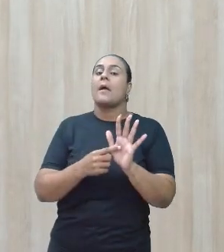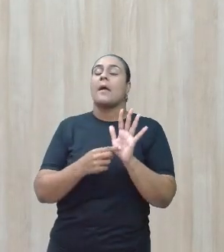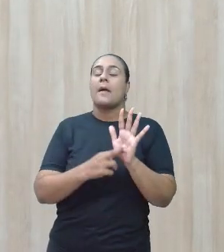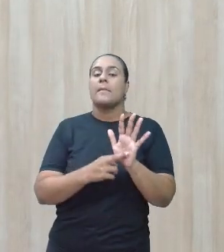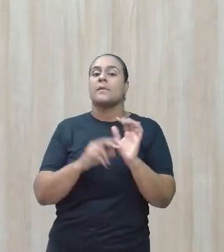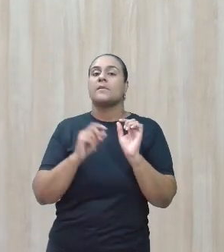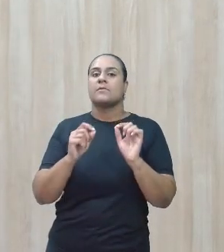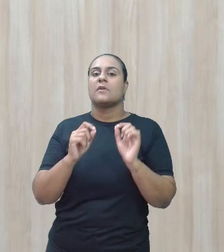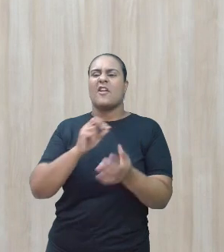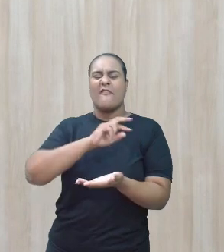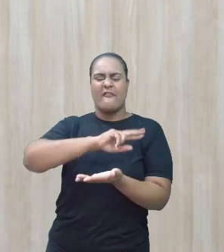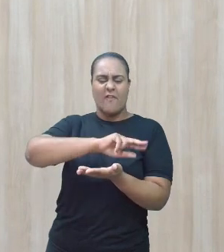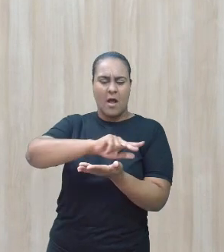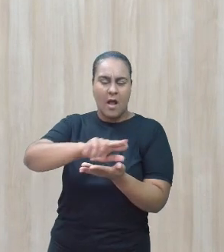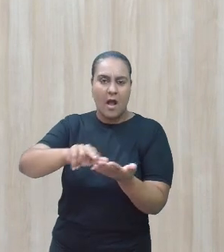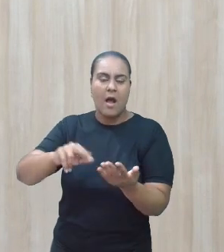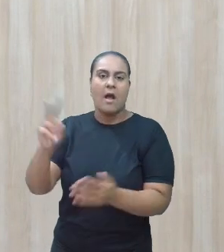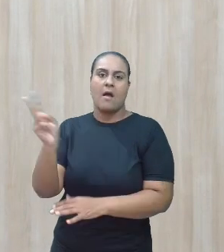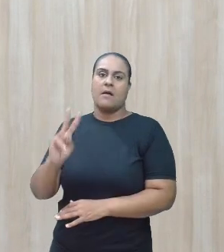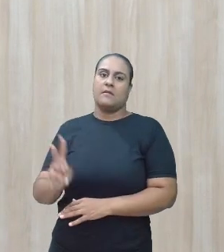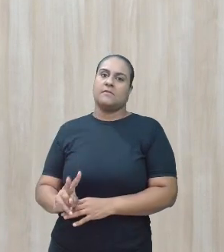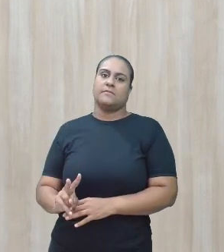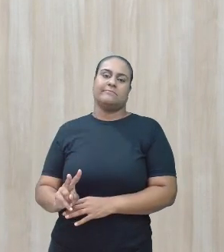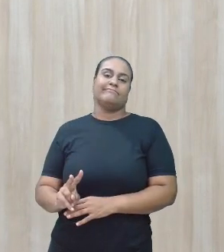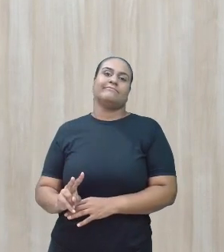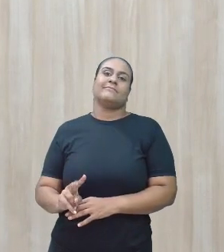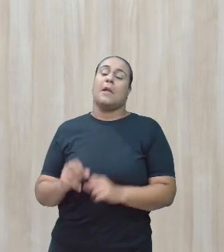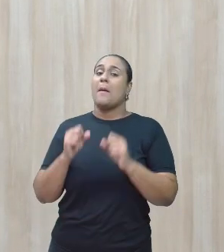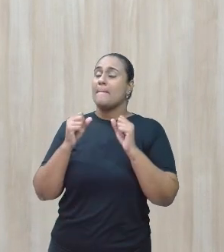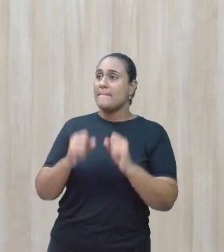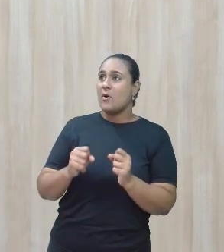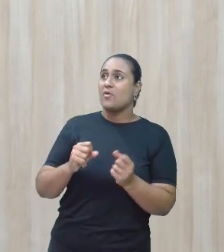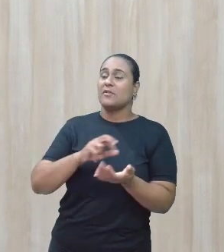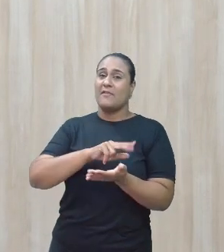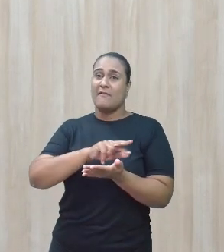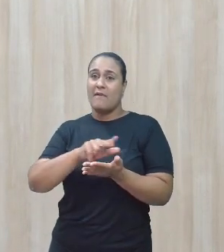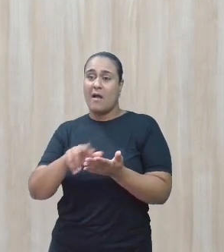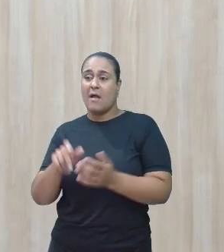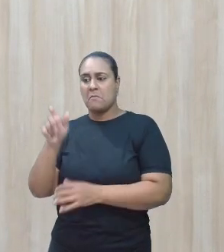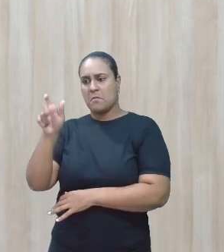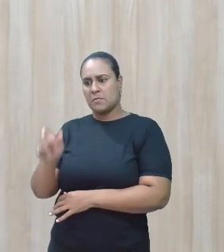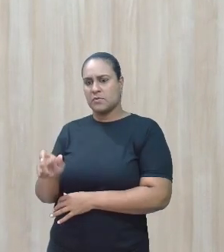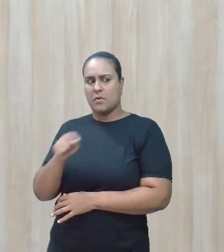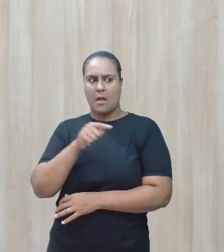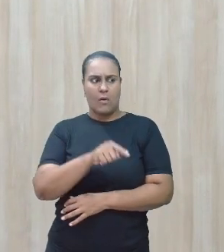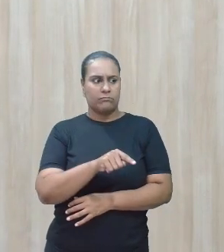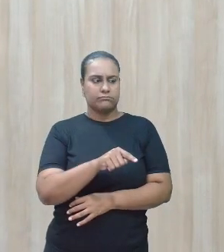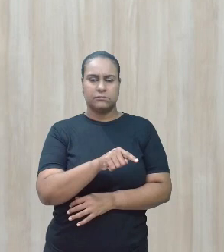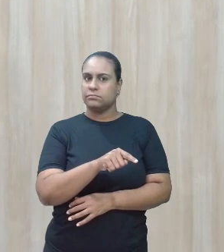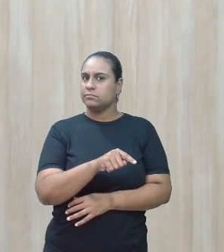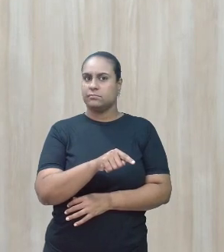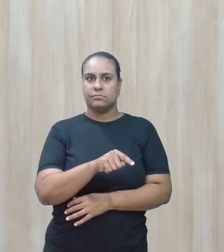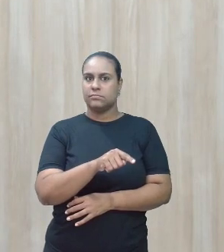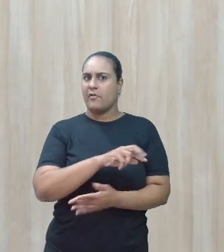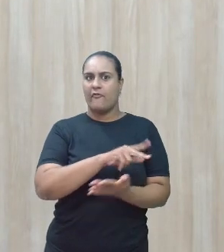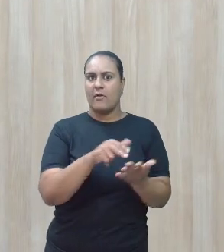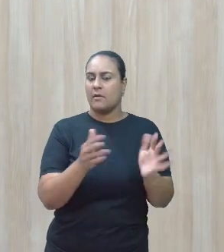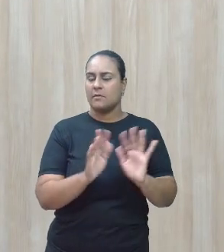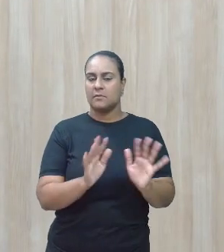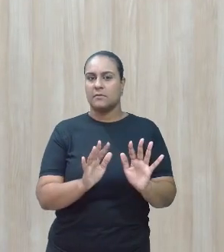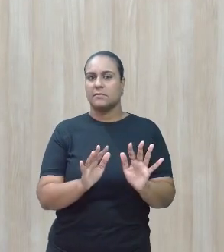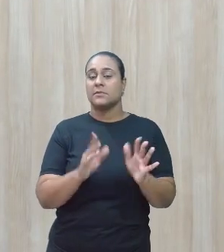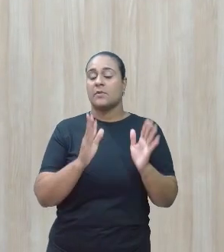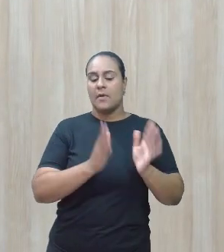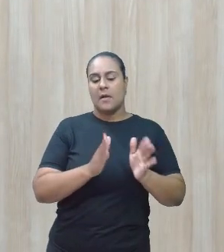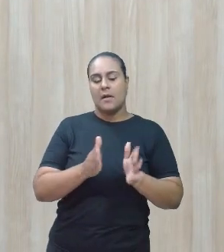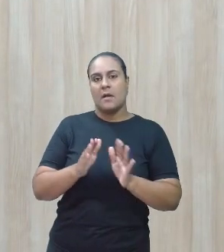muitas vezes, ela é muito relativa, né? Ou seja, pode ser muito para um, pode não ser para outra. Aqui nas sequências,